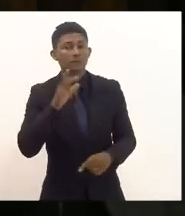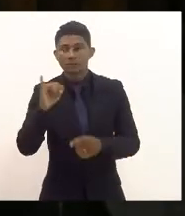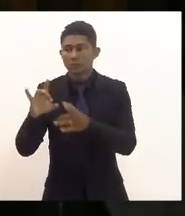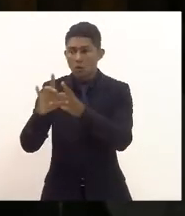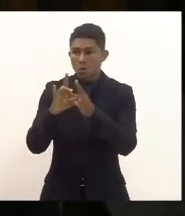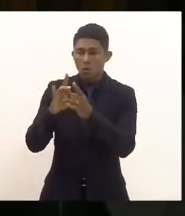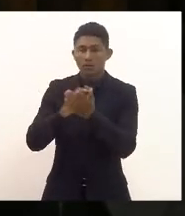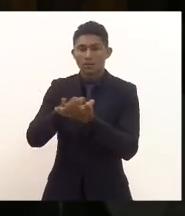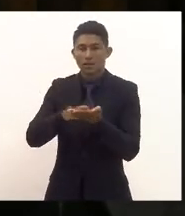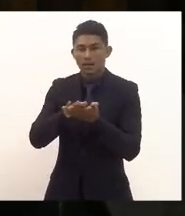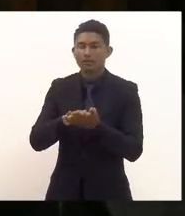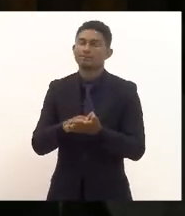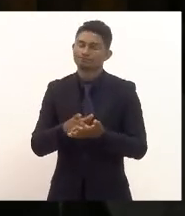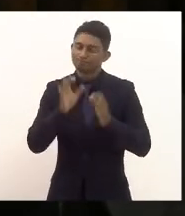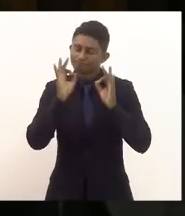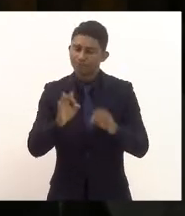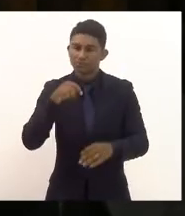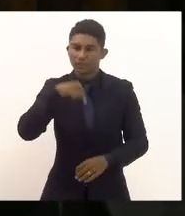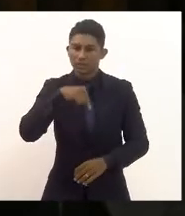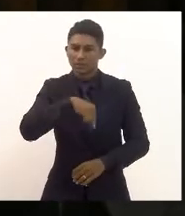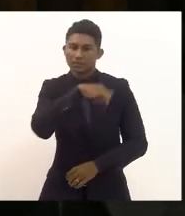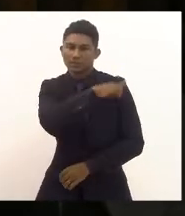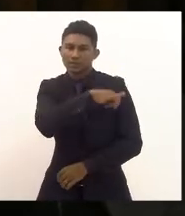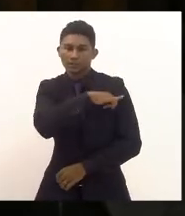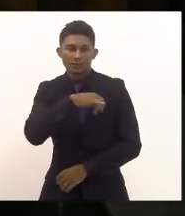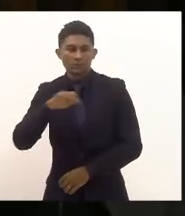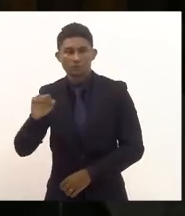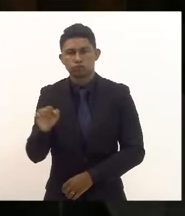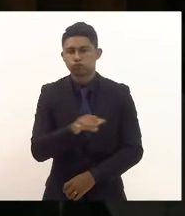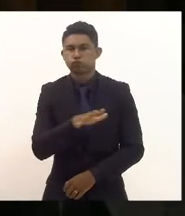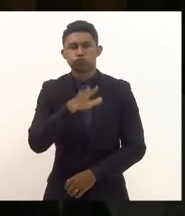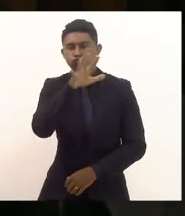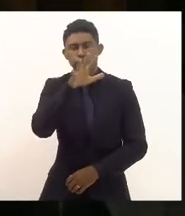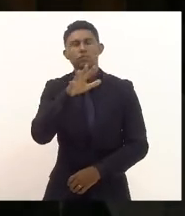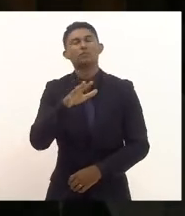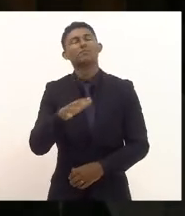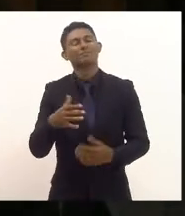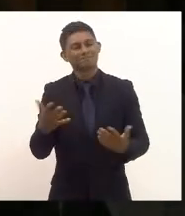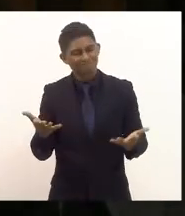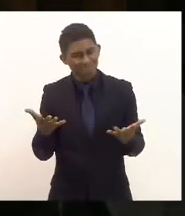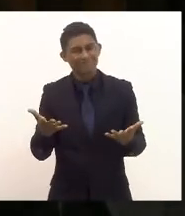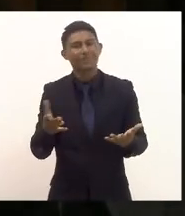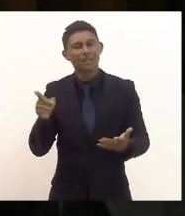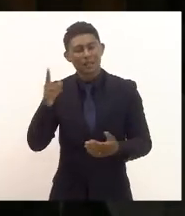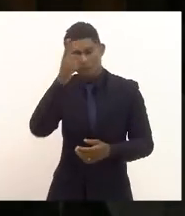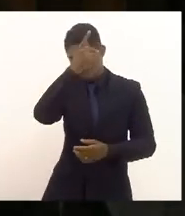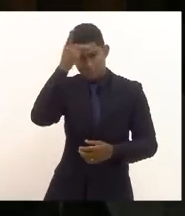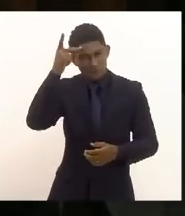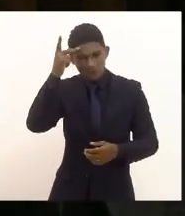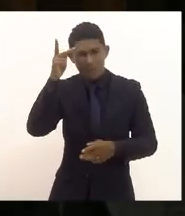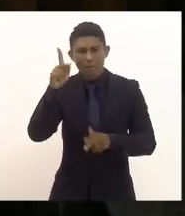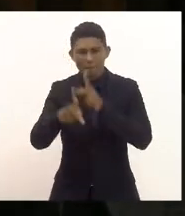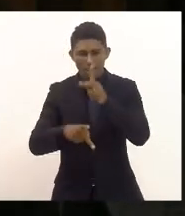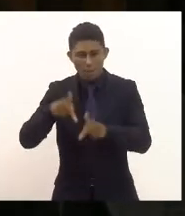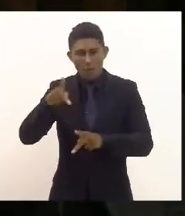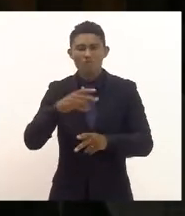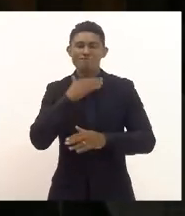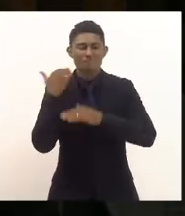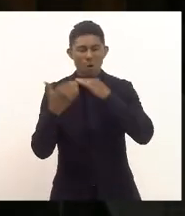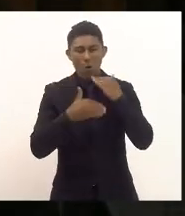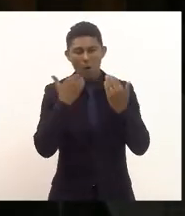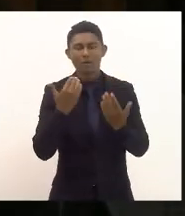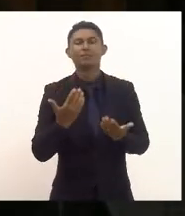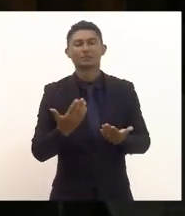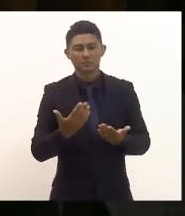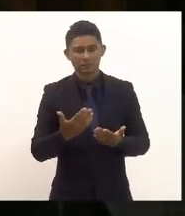alguma comunidade do Estado do Rio de Janeiro nessa hora teria muito inocente morto e muita gente